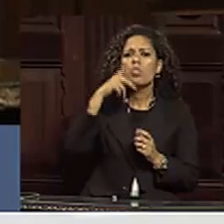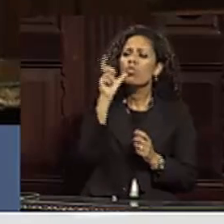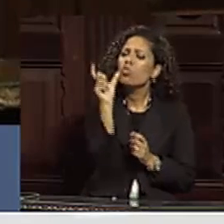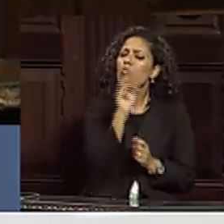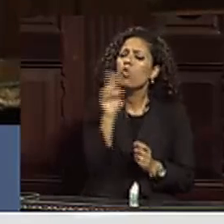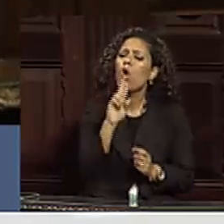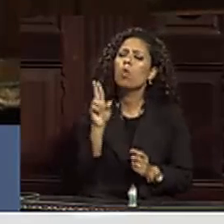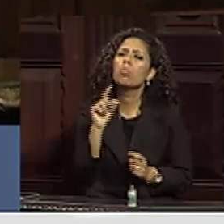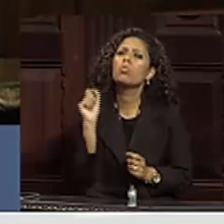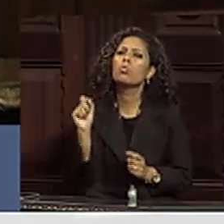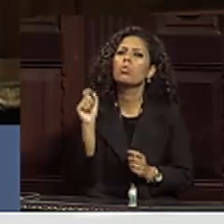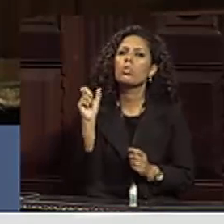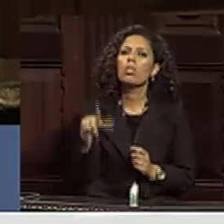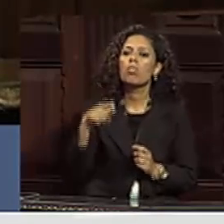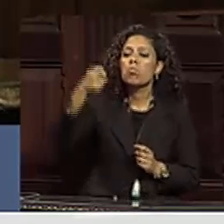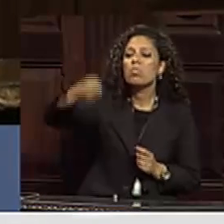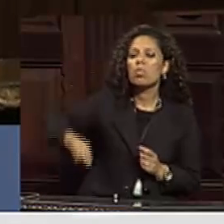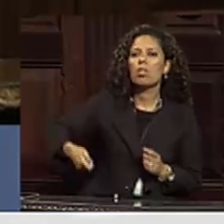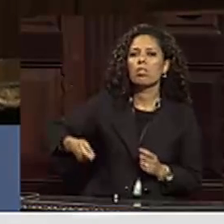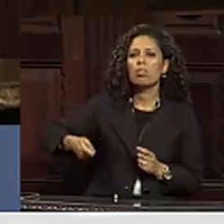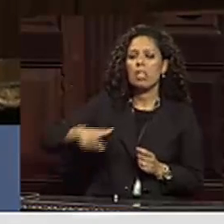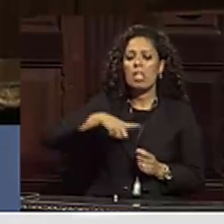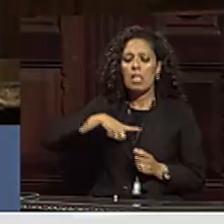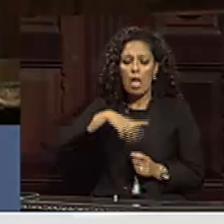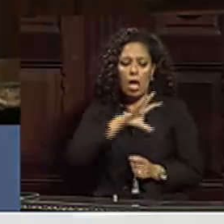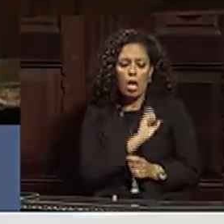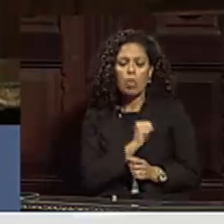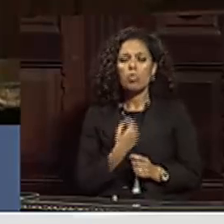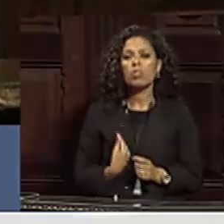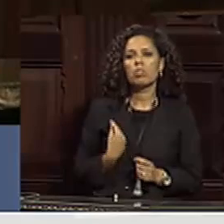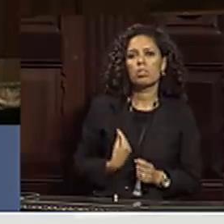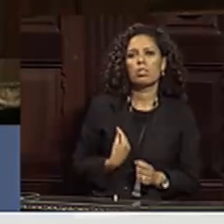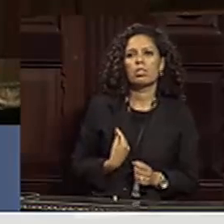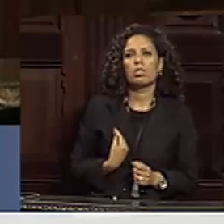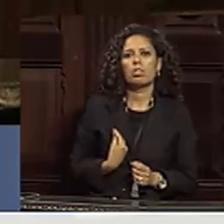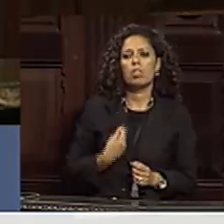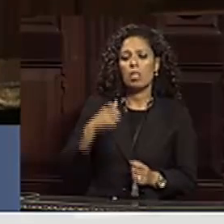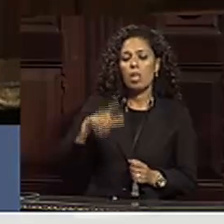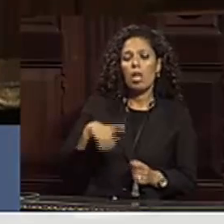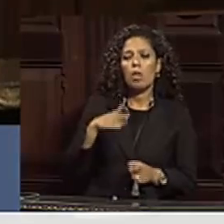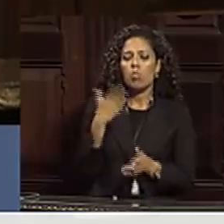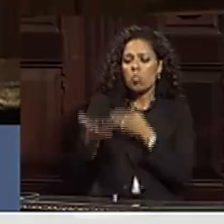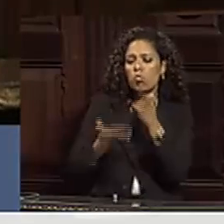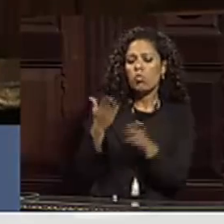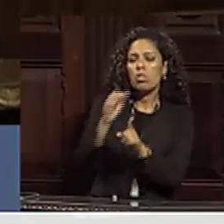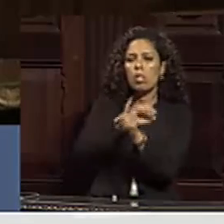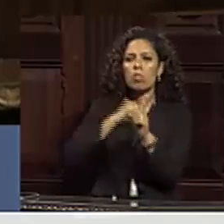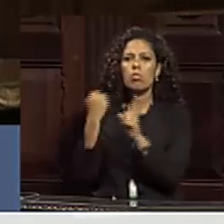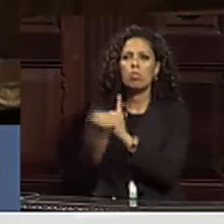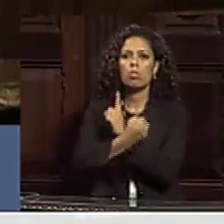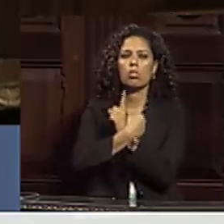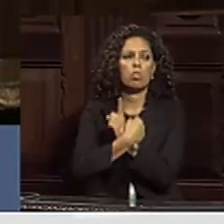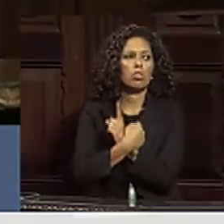Isso chama-se ter amor à vida. Isso chama proteger a sociedade.